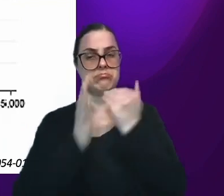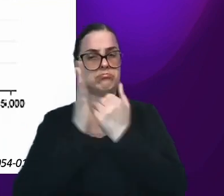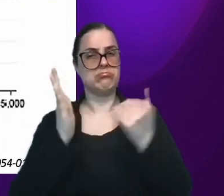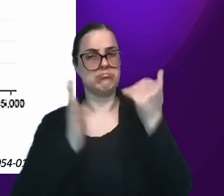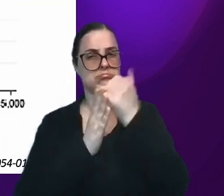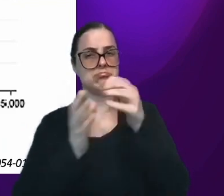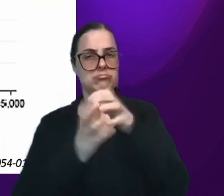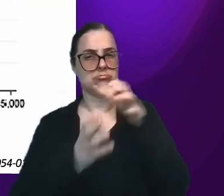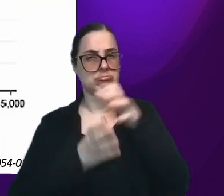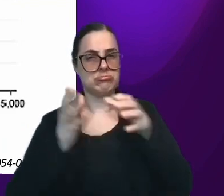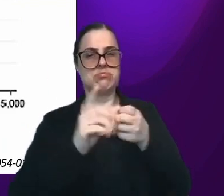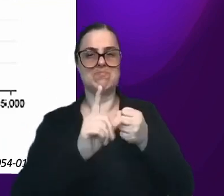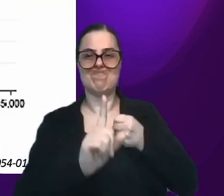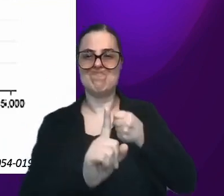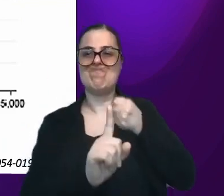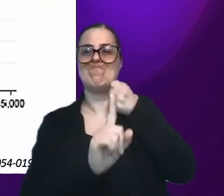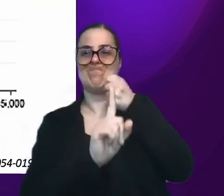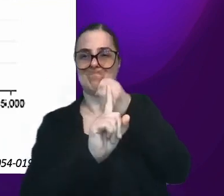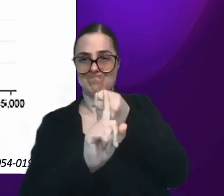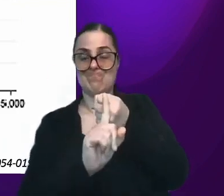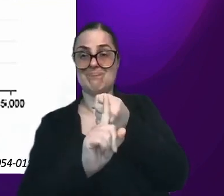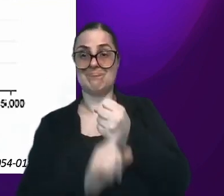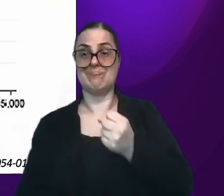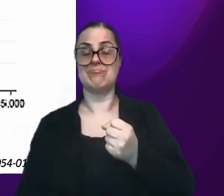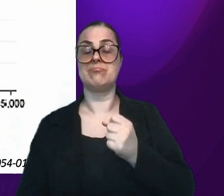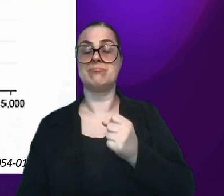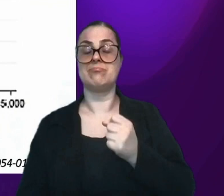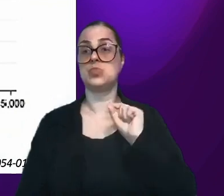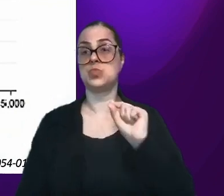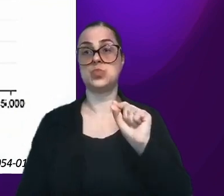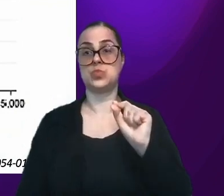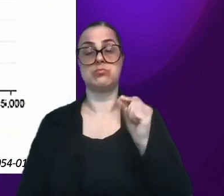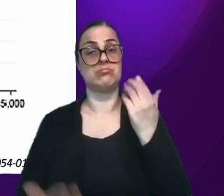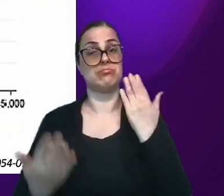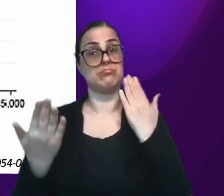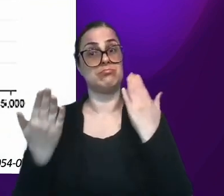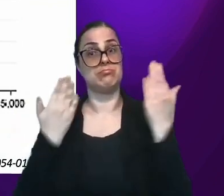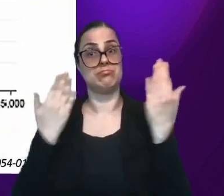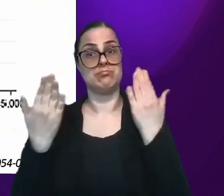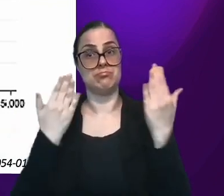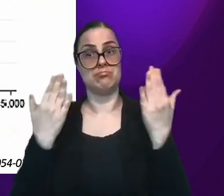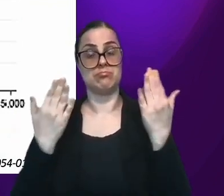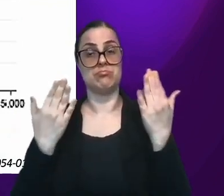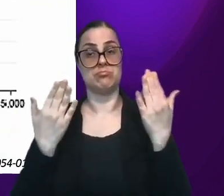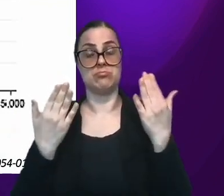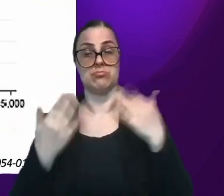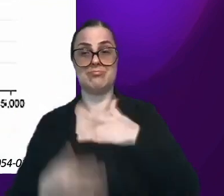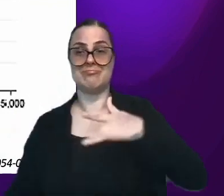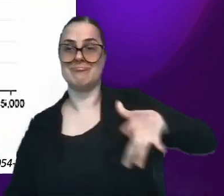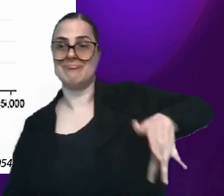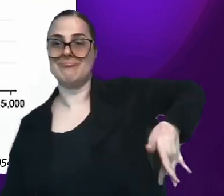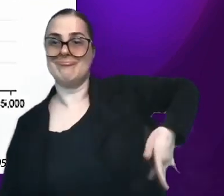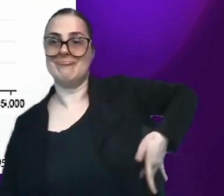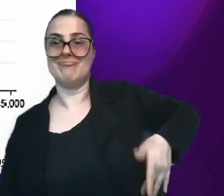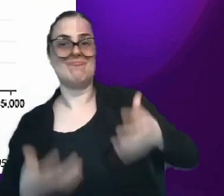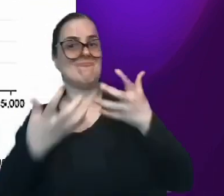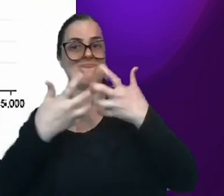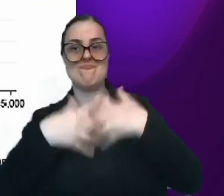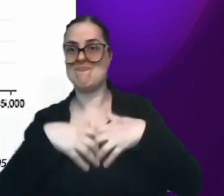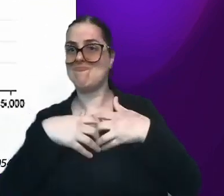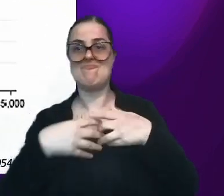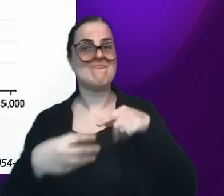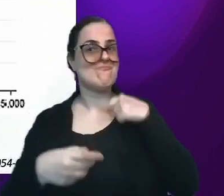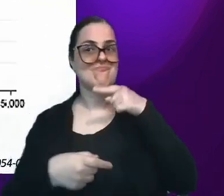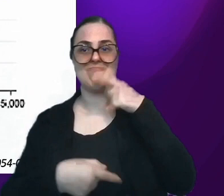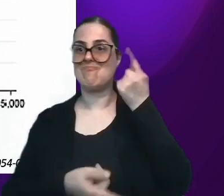o impacto da sobrecarga volêmica em relação à disfunção renal ou à não recuperação da função renal também